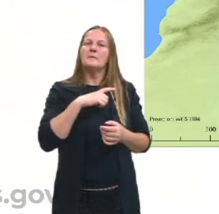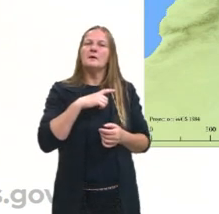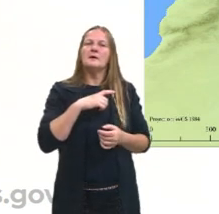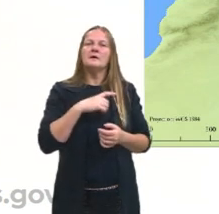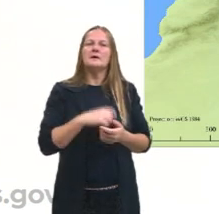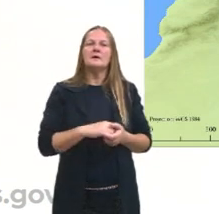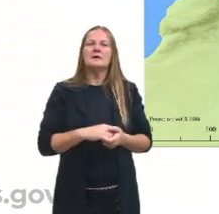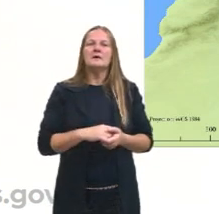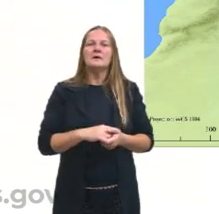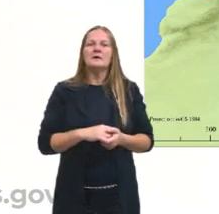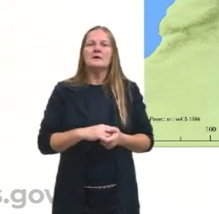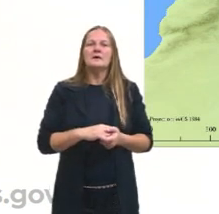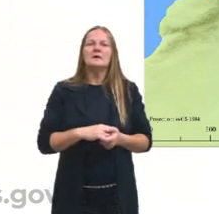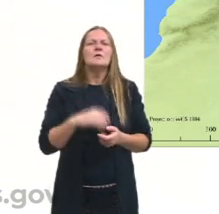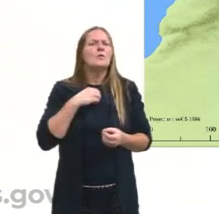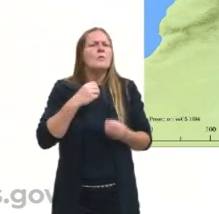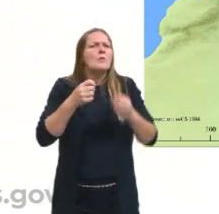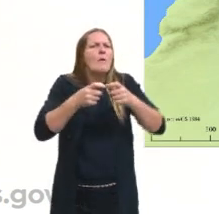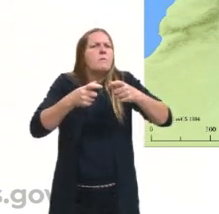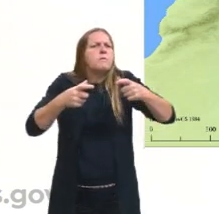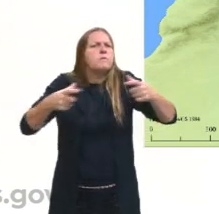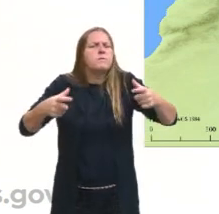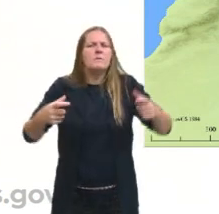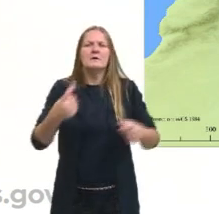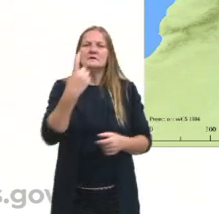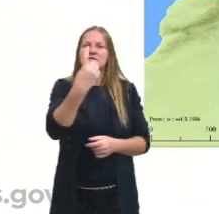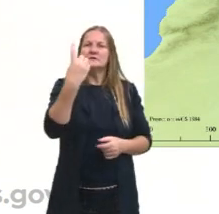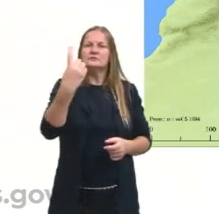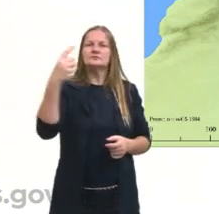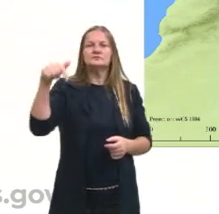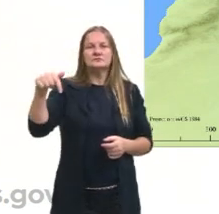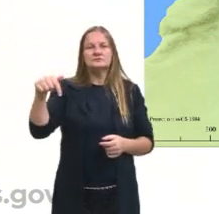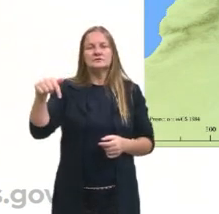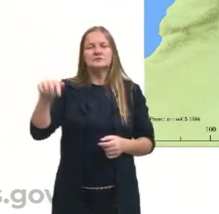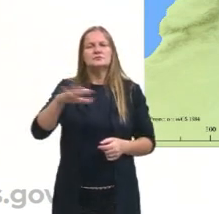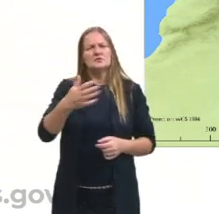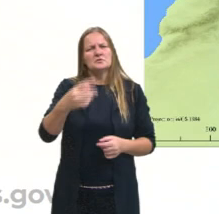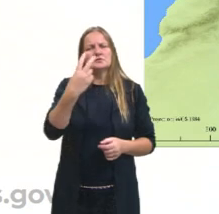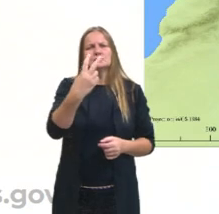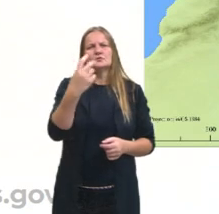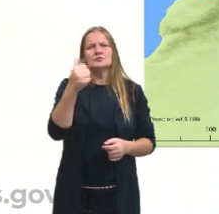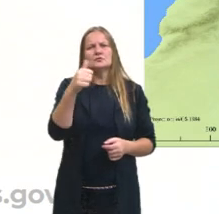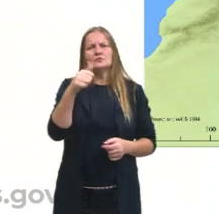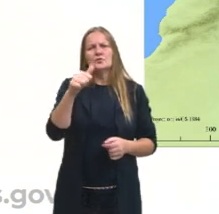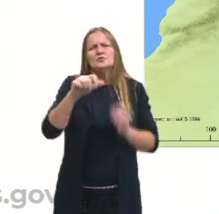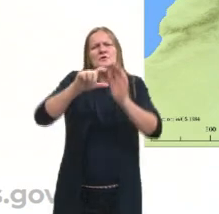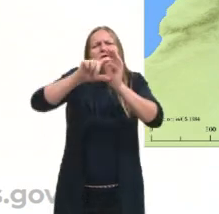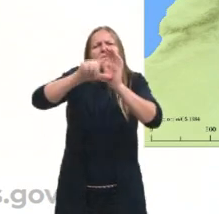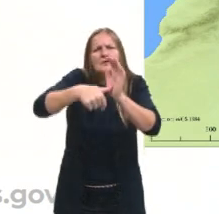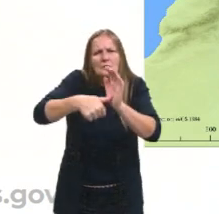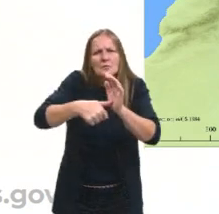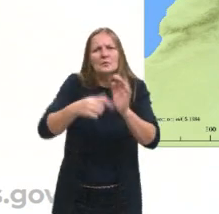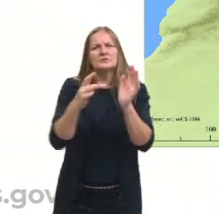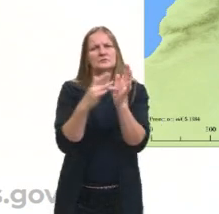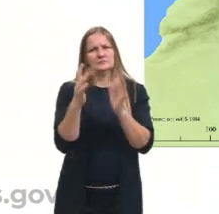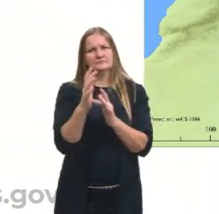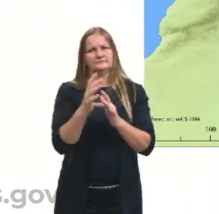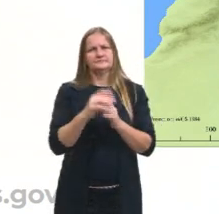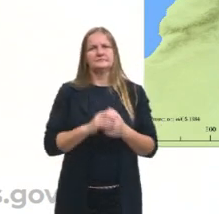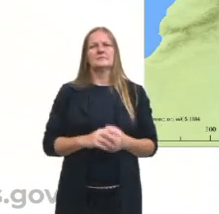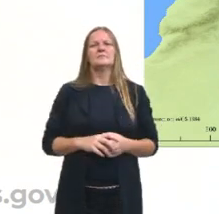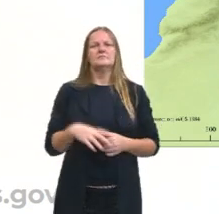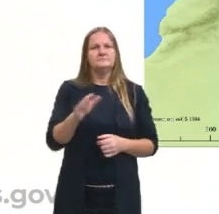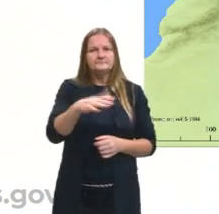na sua maior extensão que ocorreu entre 117 e 211 depois de Cristo